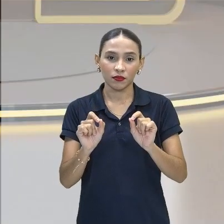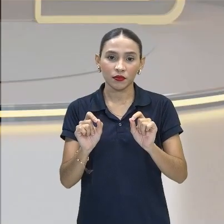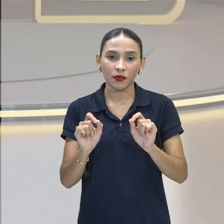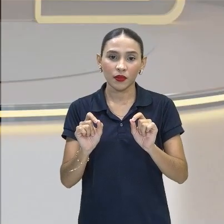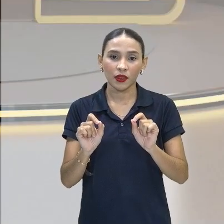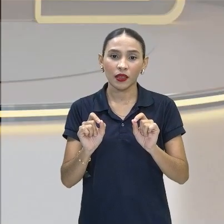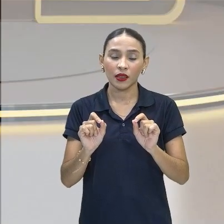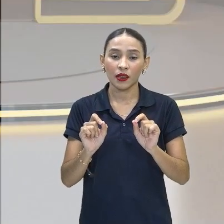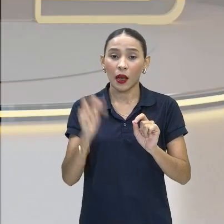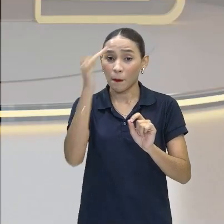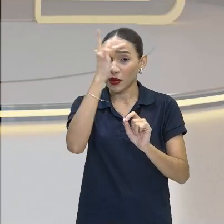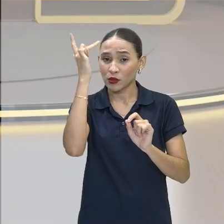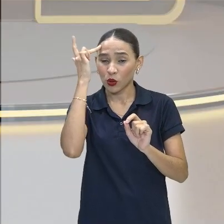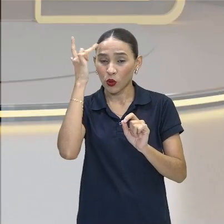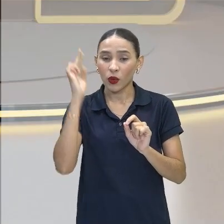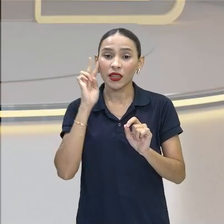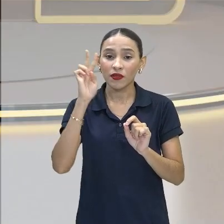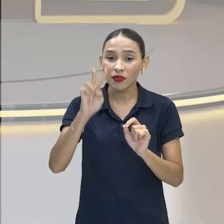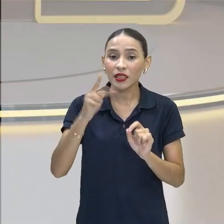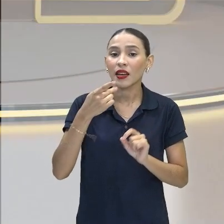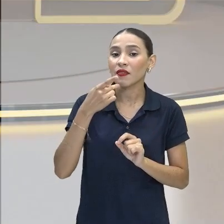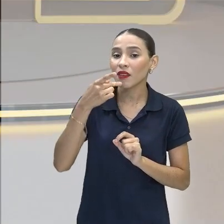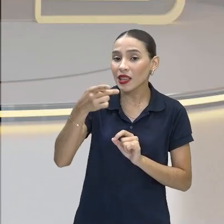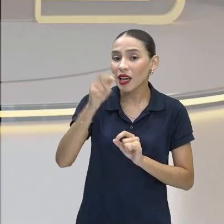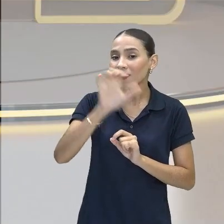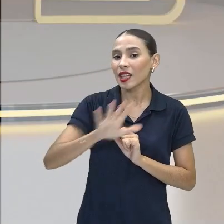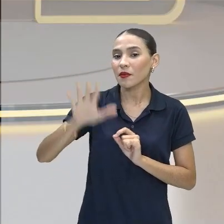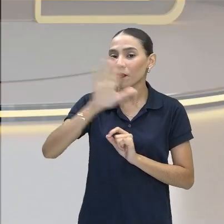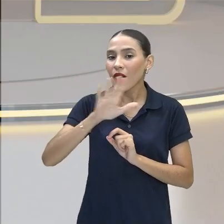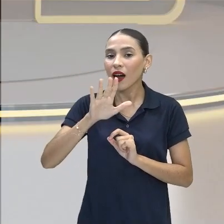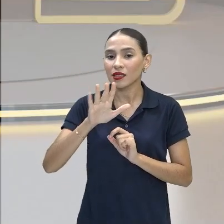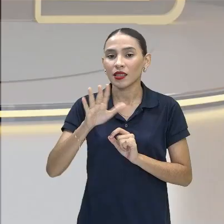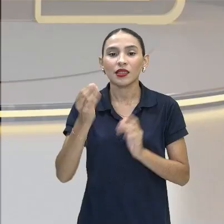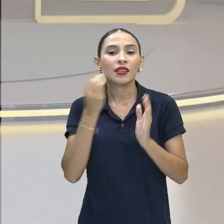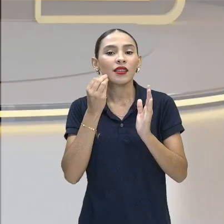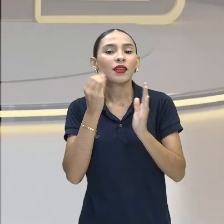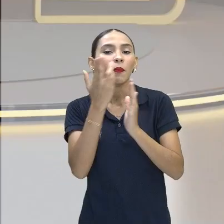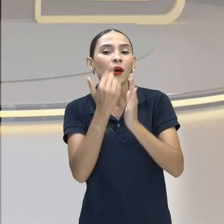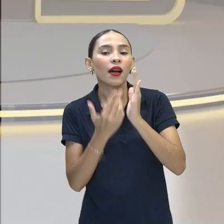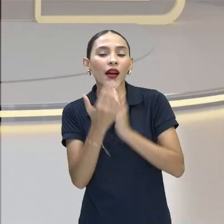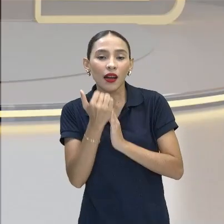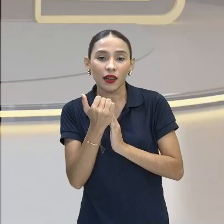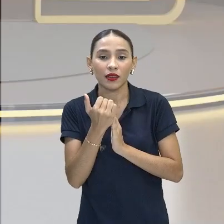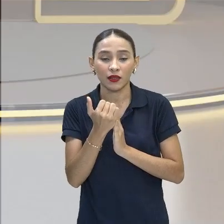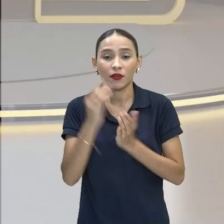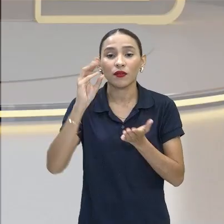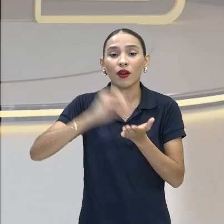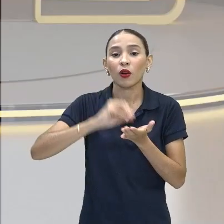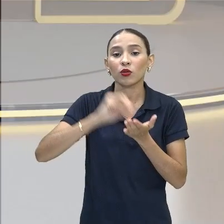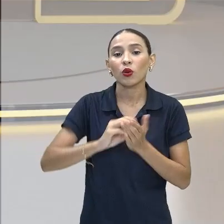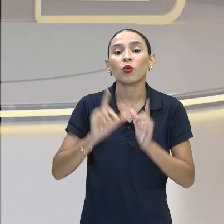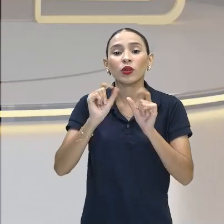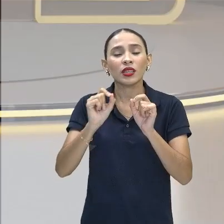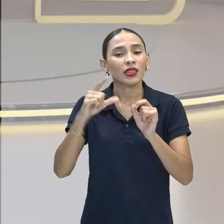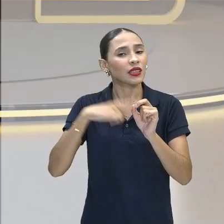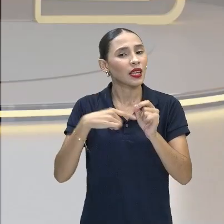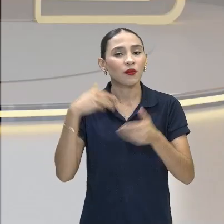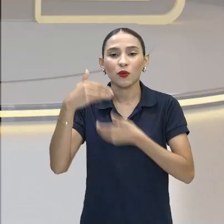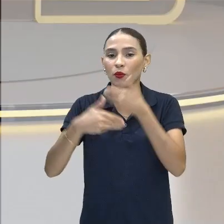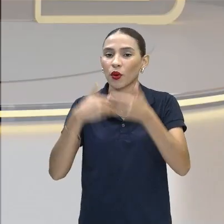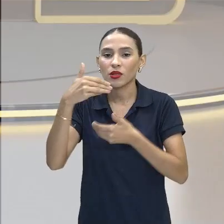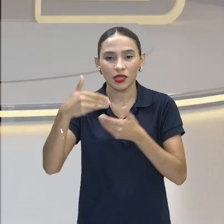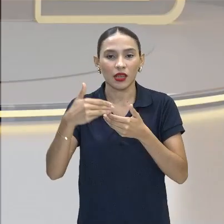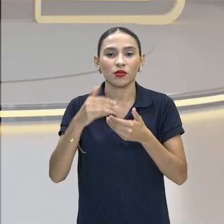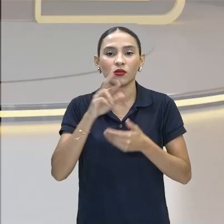quem narrava isso, que dava base para que ele ilustrasse, desconsiderou que, na verdade, existia todo um processo